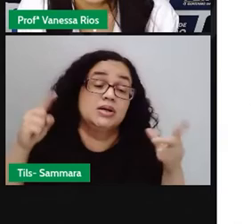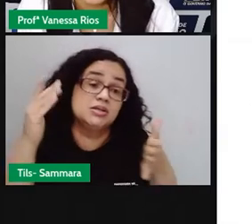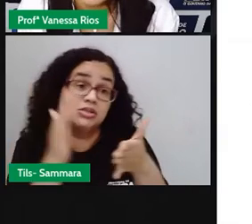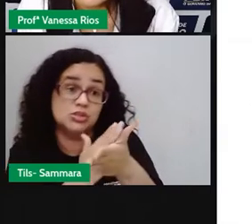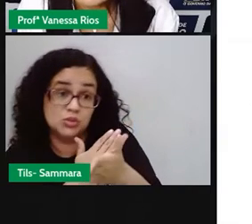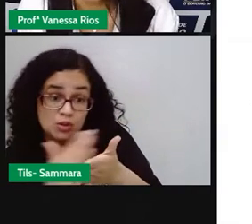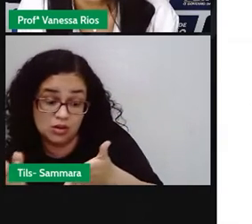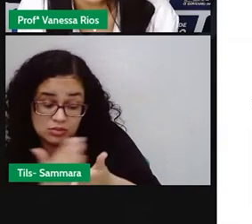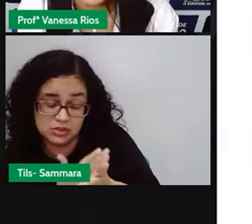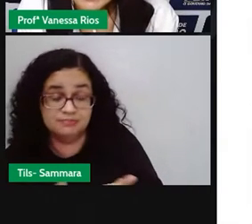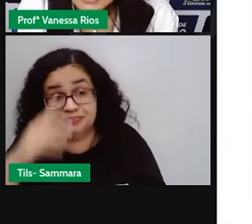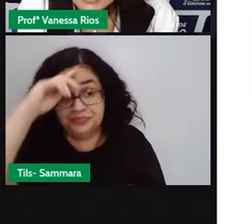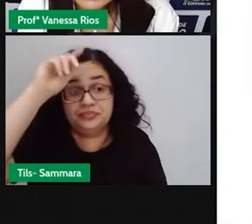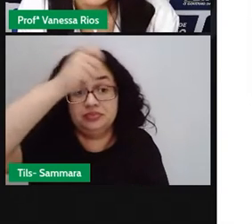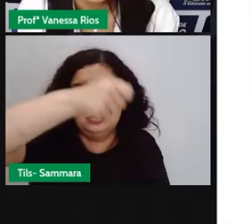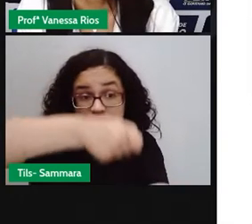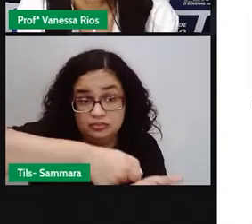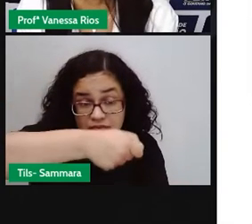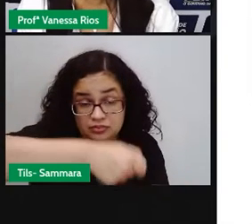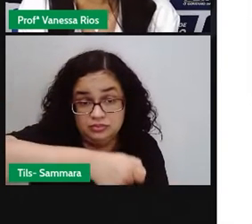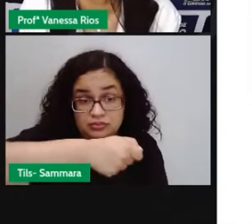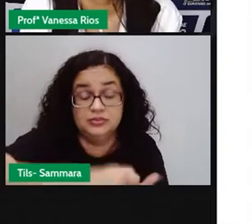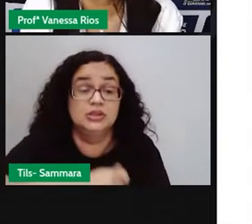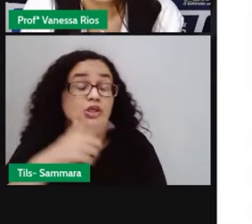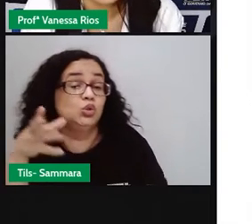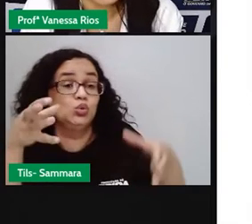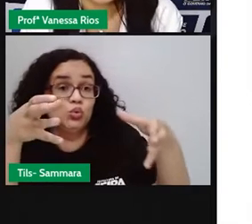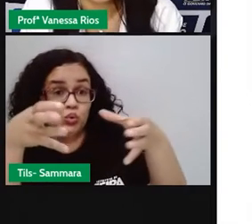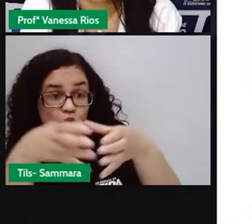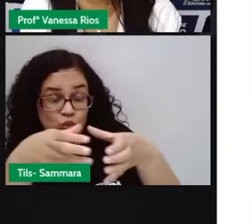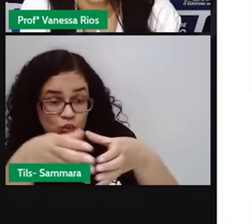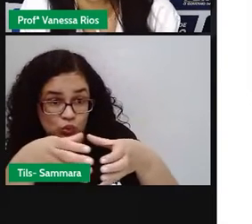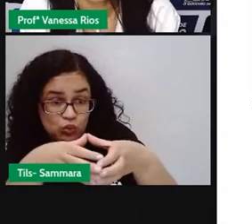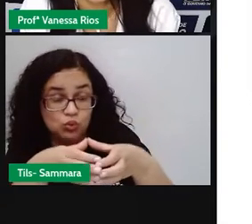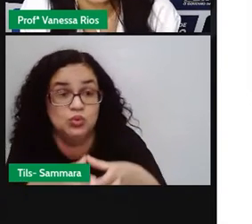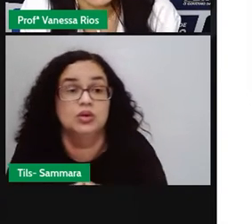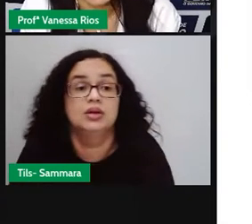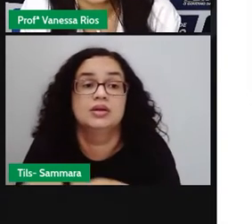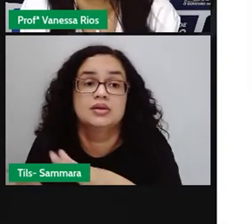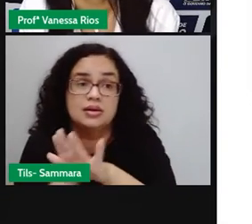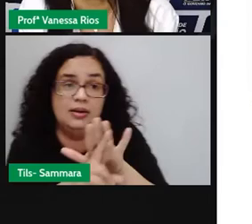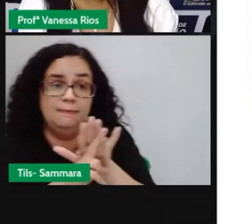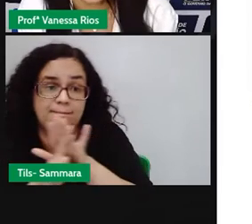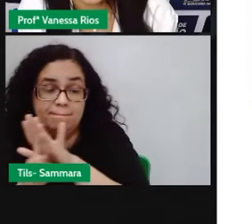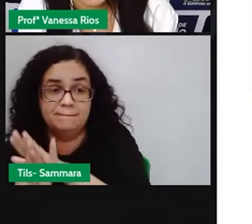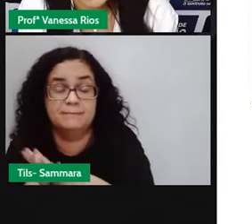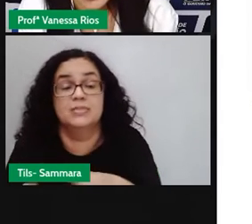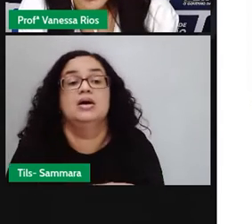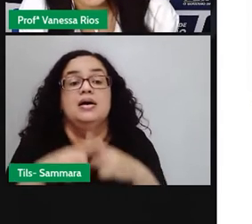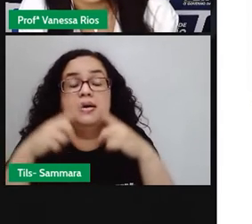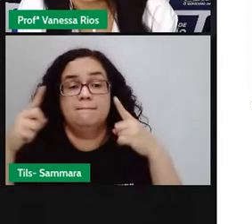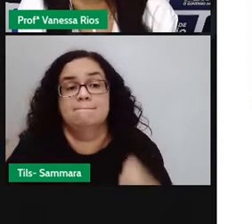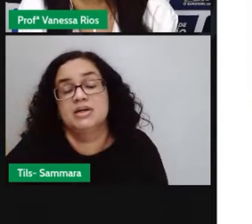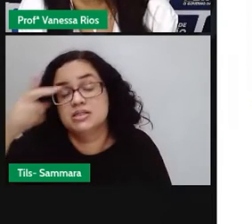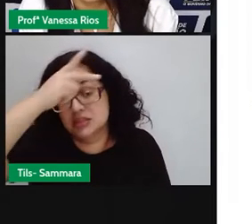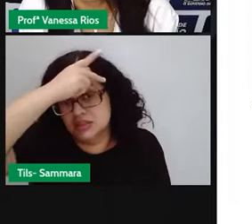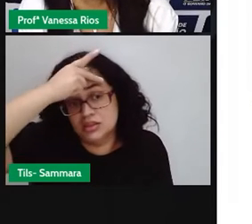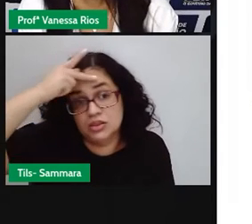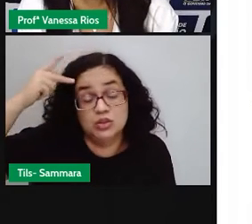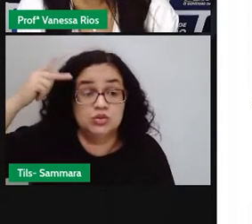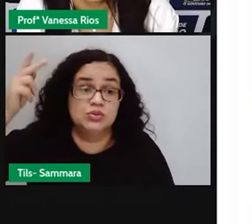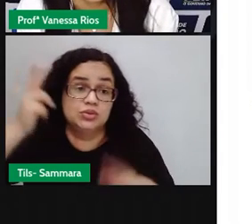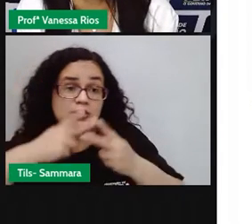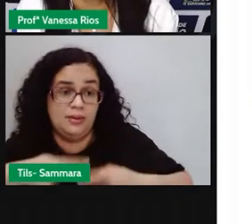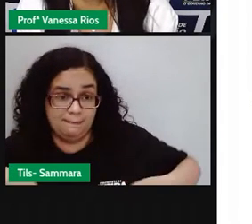algumas decisões partem, sim, não dos grupos que estão lá sendo representantes, mas das pessoas, né, do